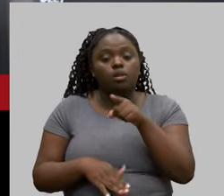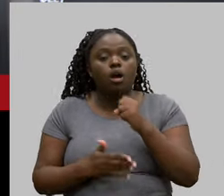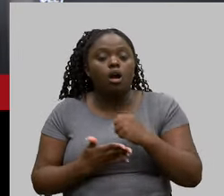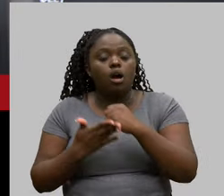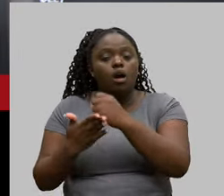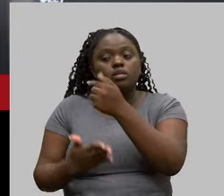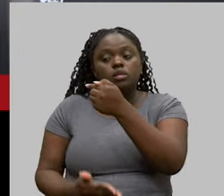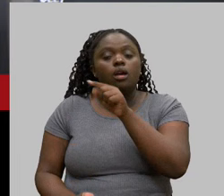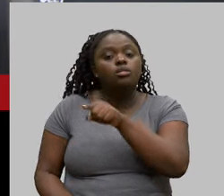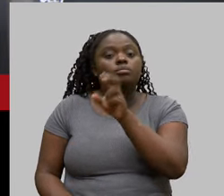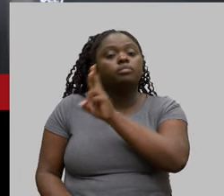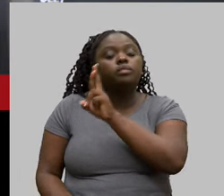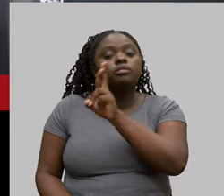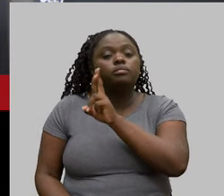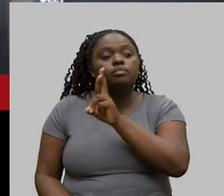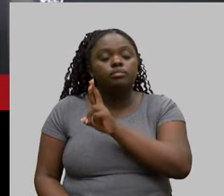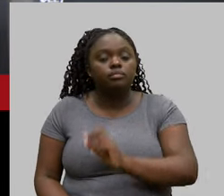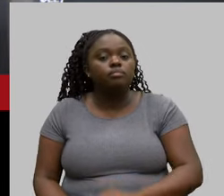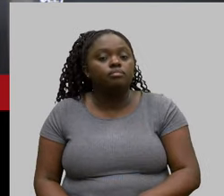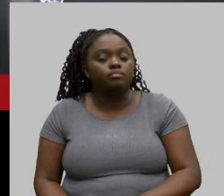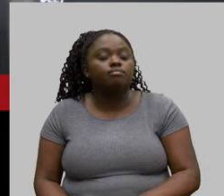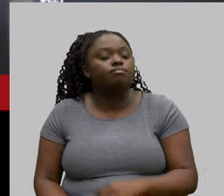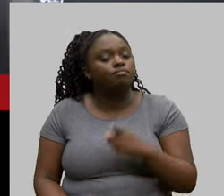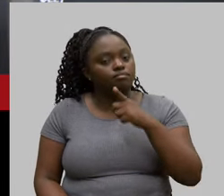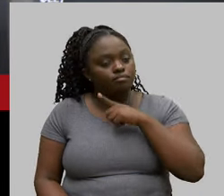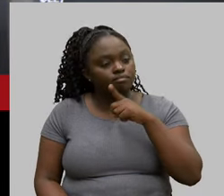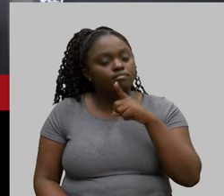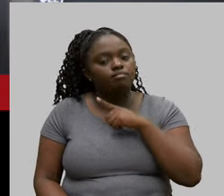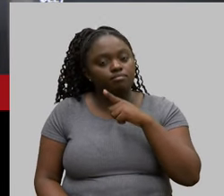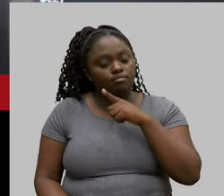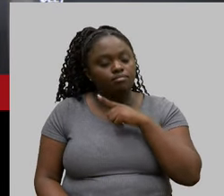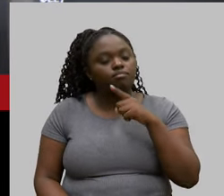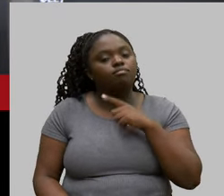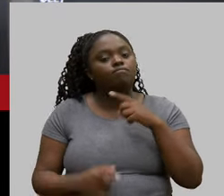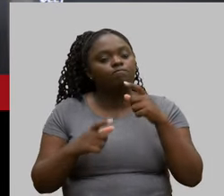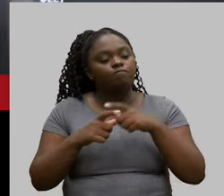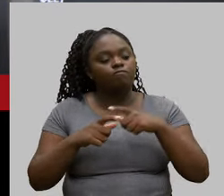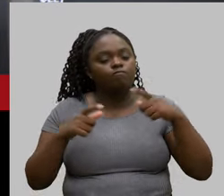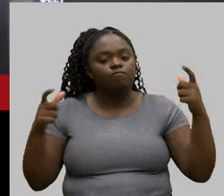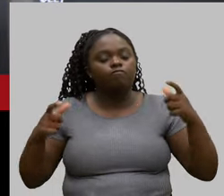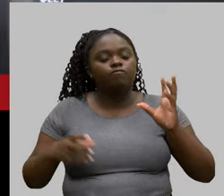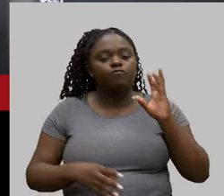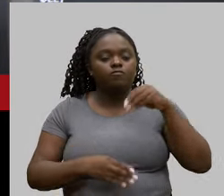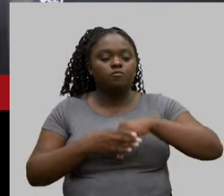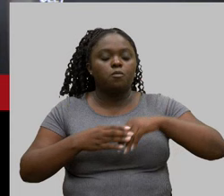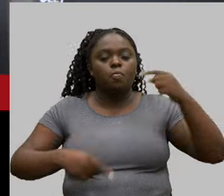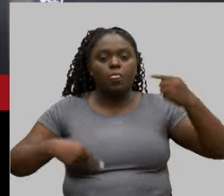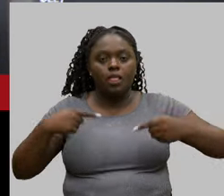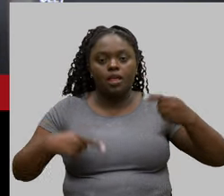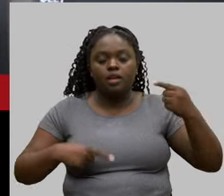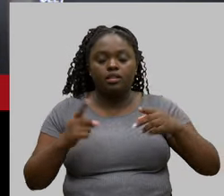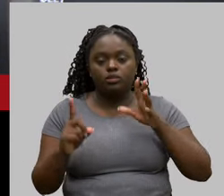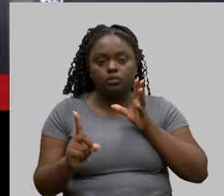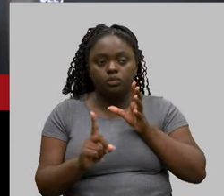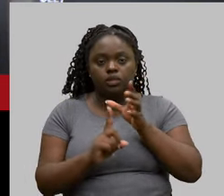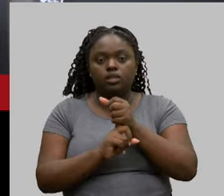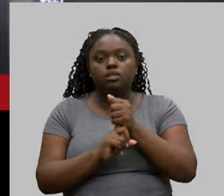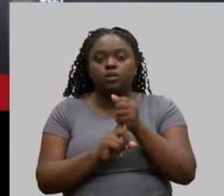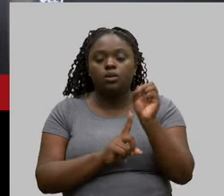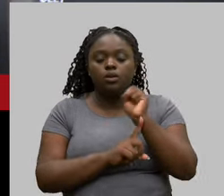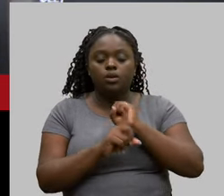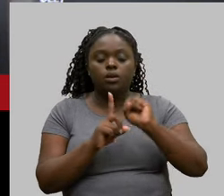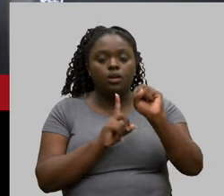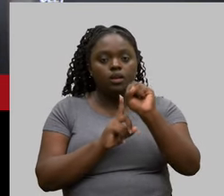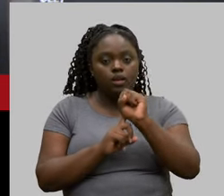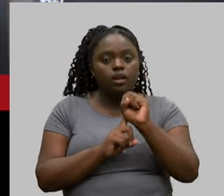7.000 é o que vem se fomentando nessas discussões de proteção social